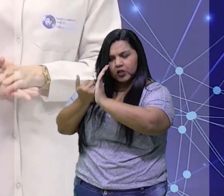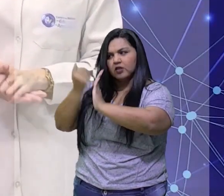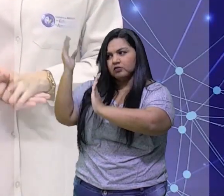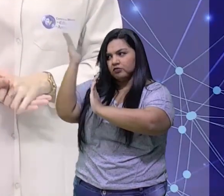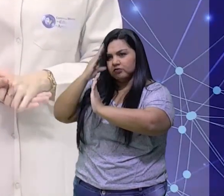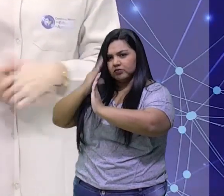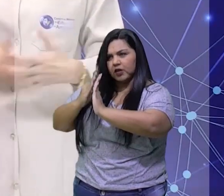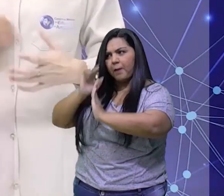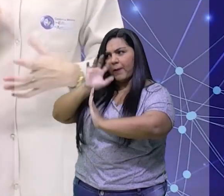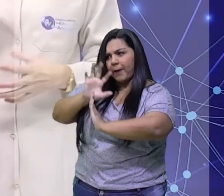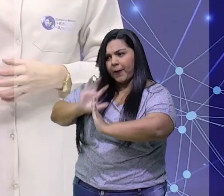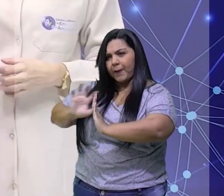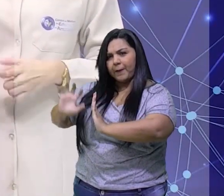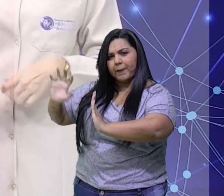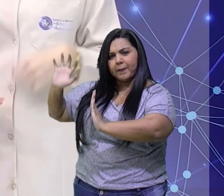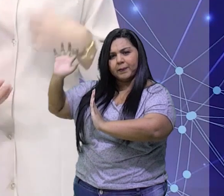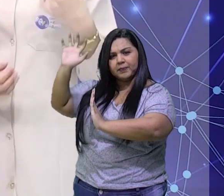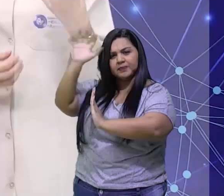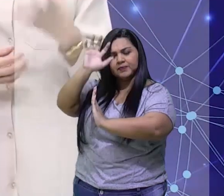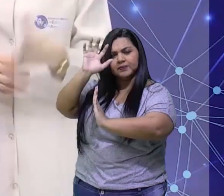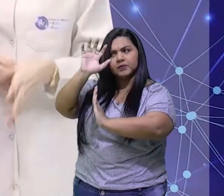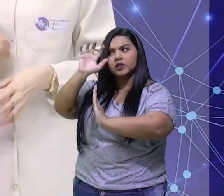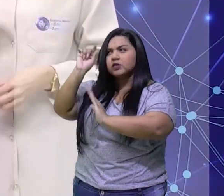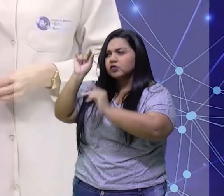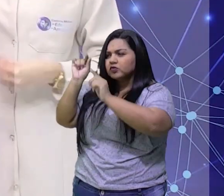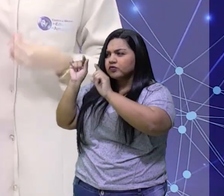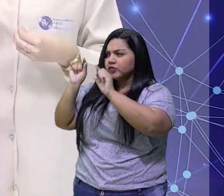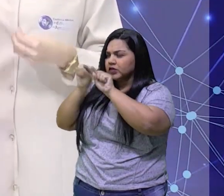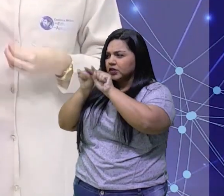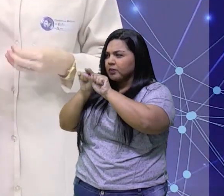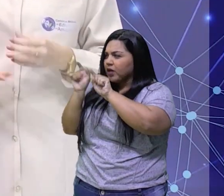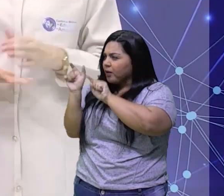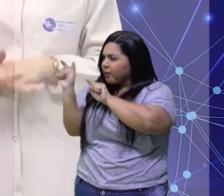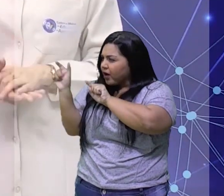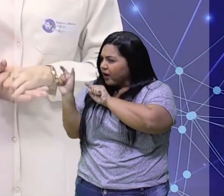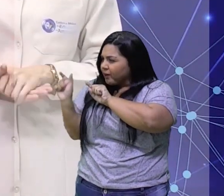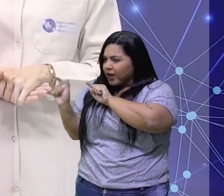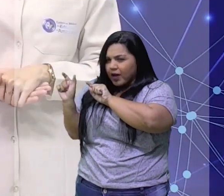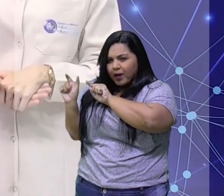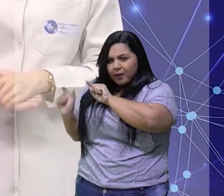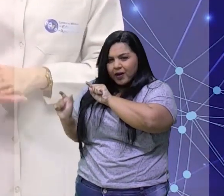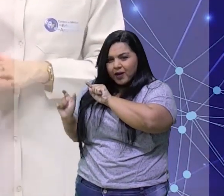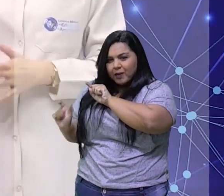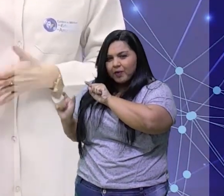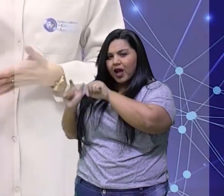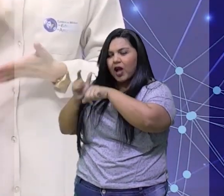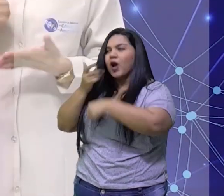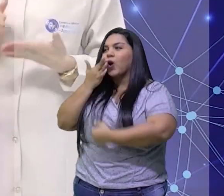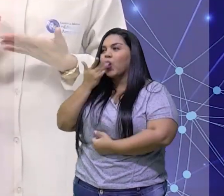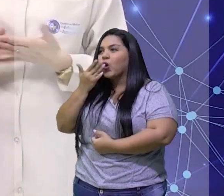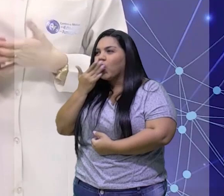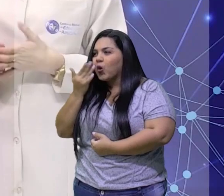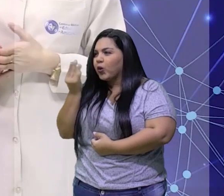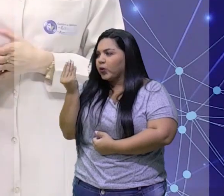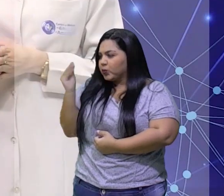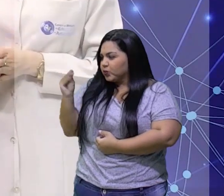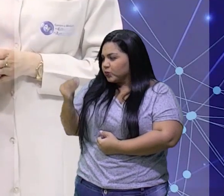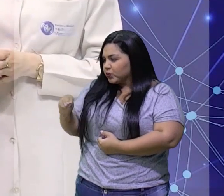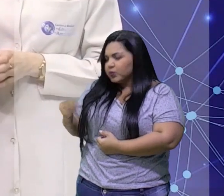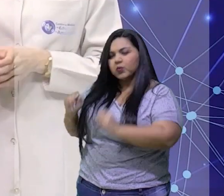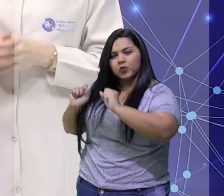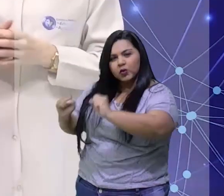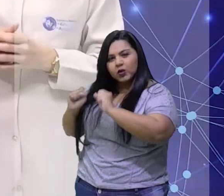brasileiro e você, a partir da legenda, né, com cores ou ali com alguns elementos, você pode identificar,